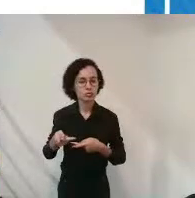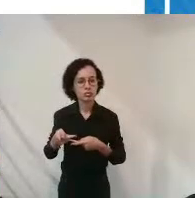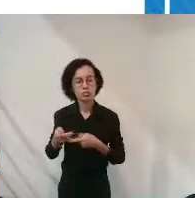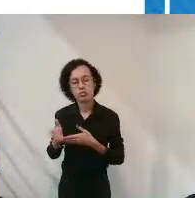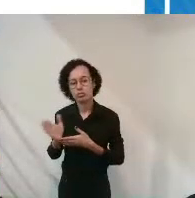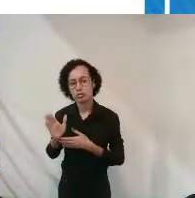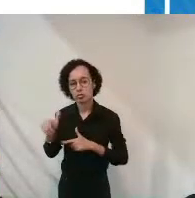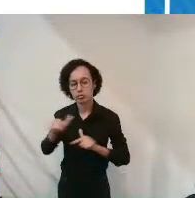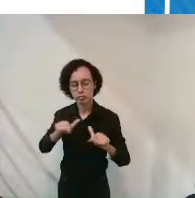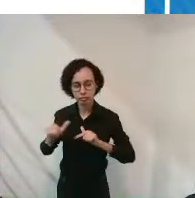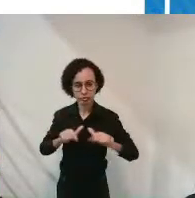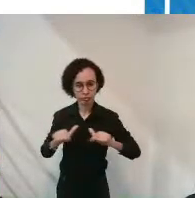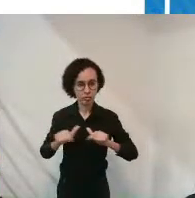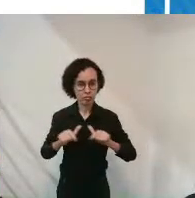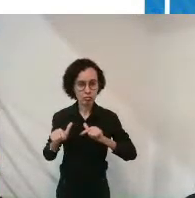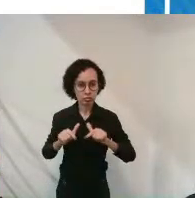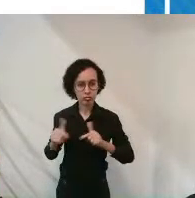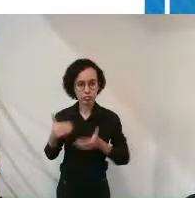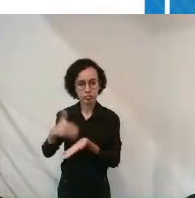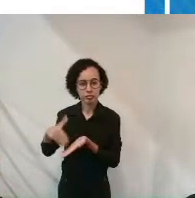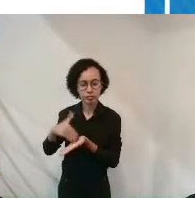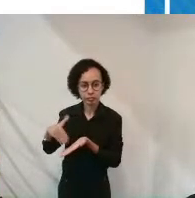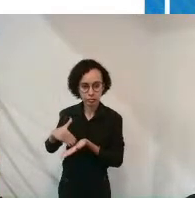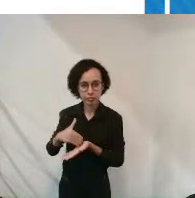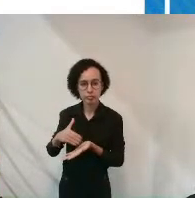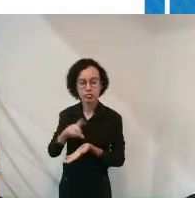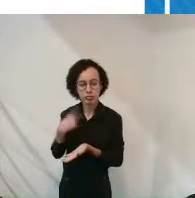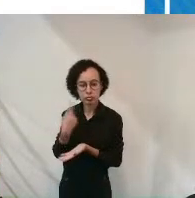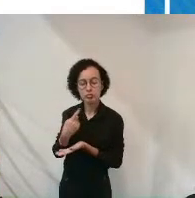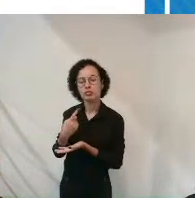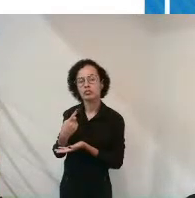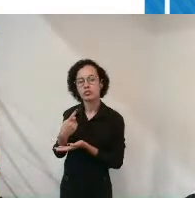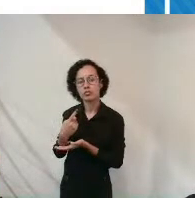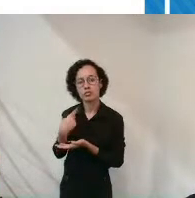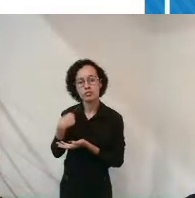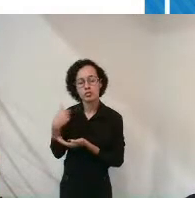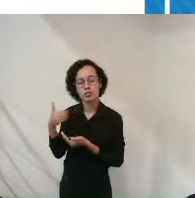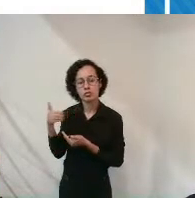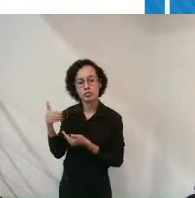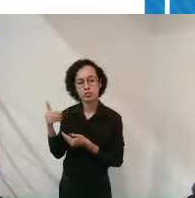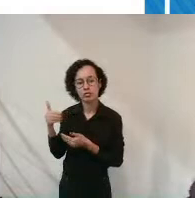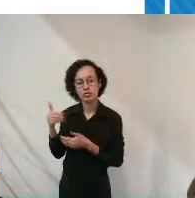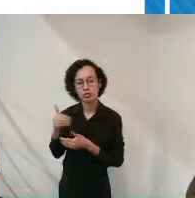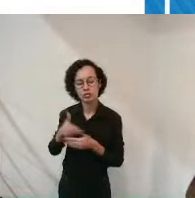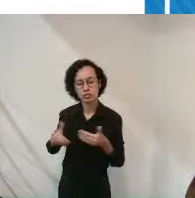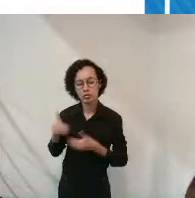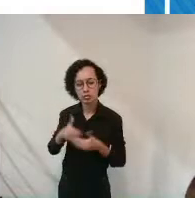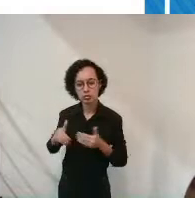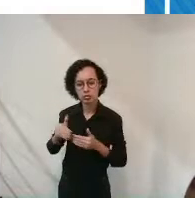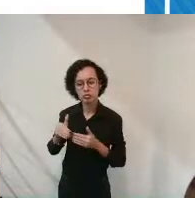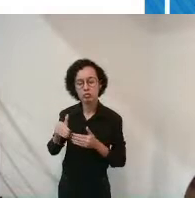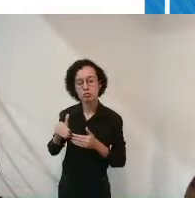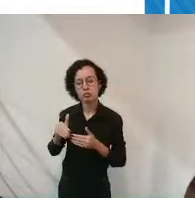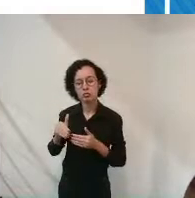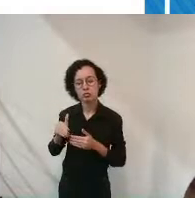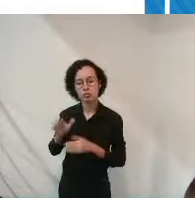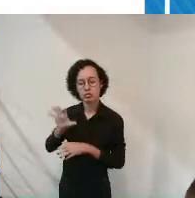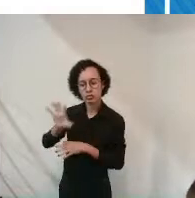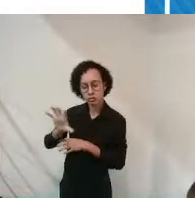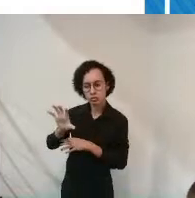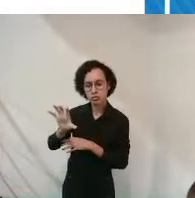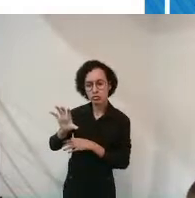trabalho da sua secretaria. Nós recebemos, eu faço parte de uma região chamada